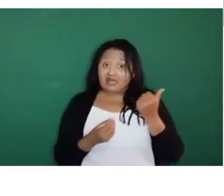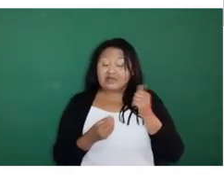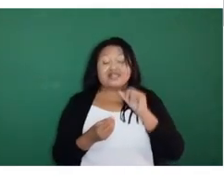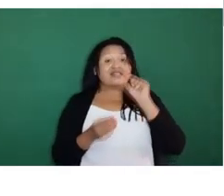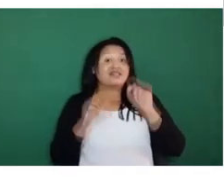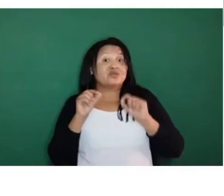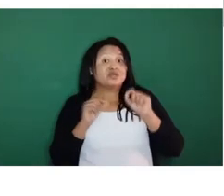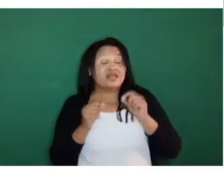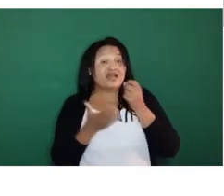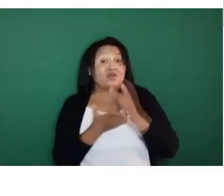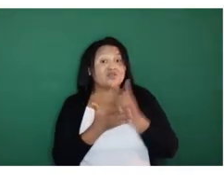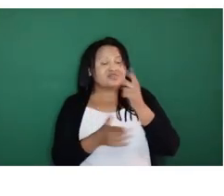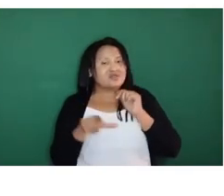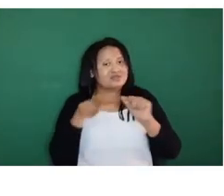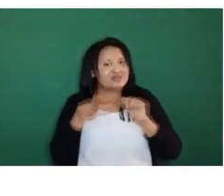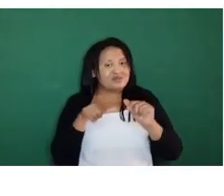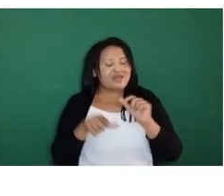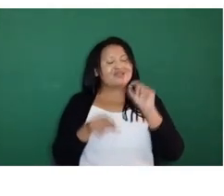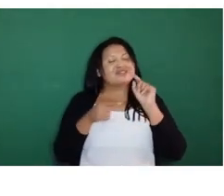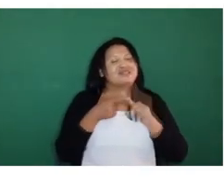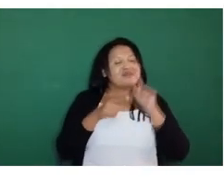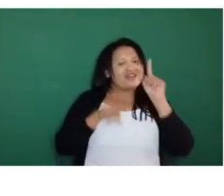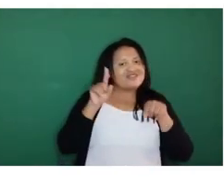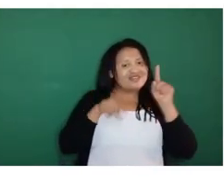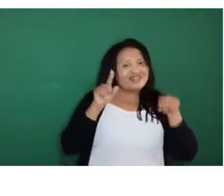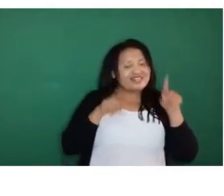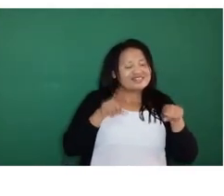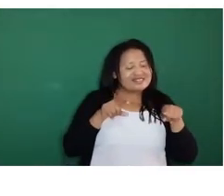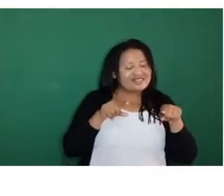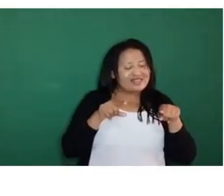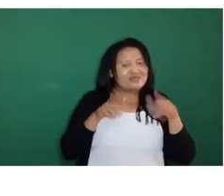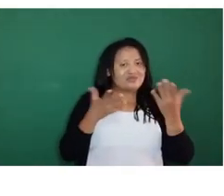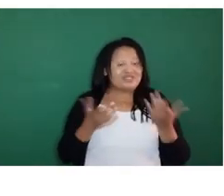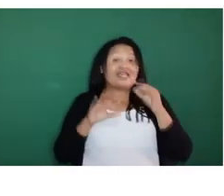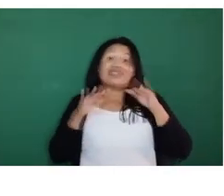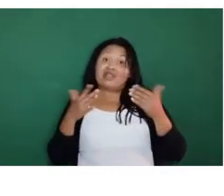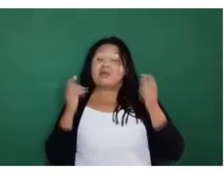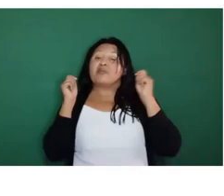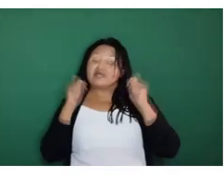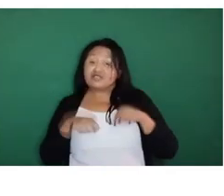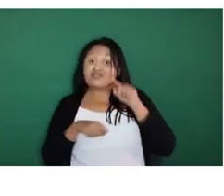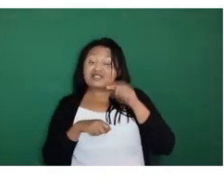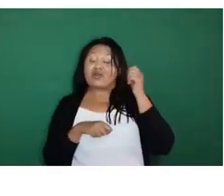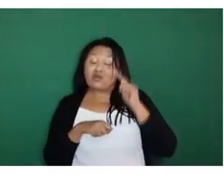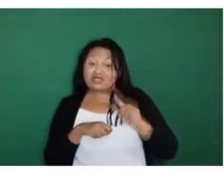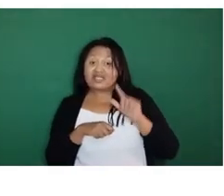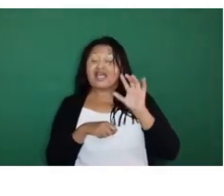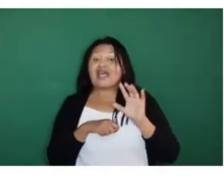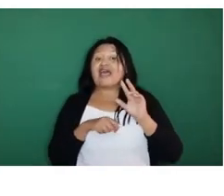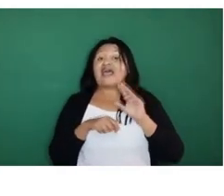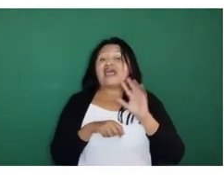realizado trabalho e que a gente tem a variação no ambiente interno é bem possível que você consiga resolver